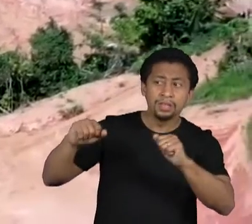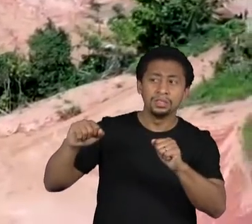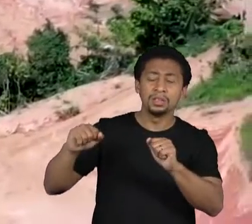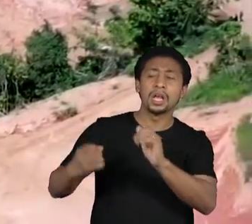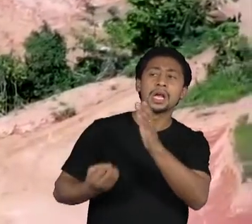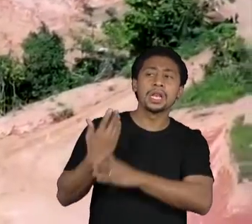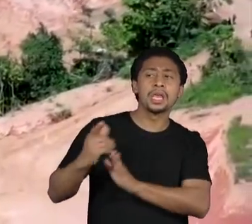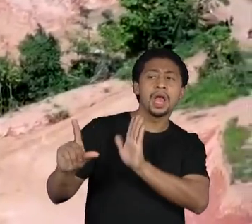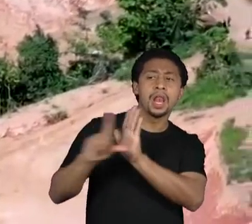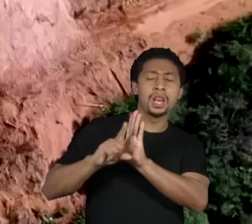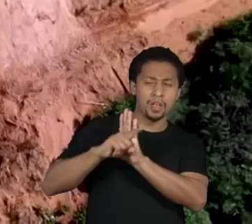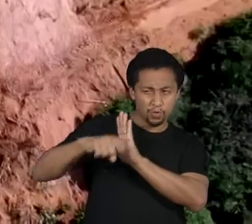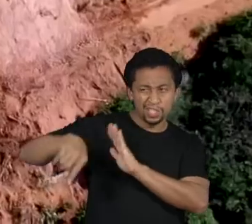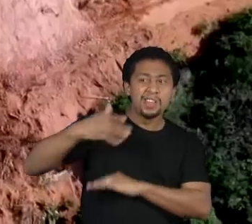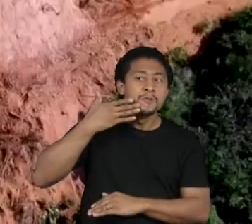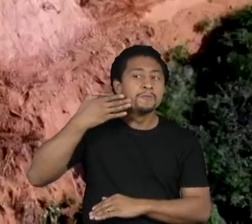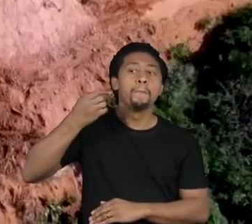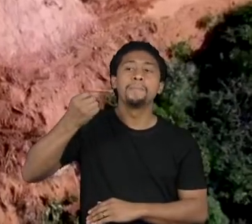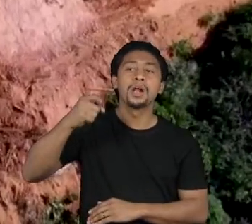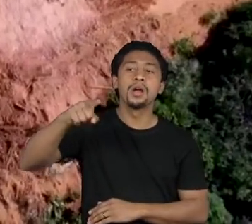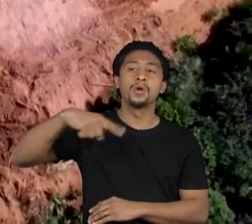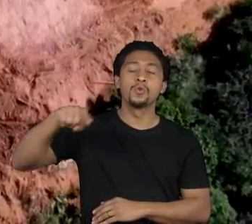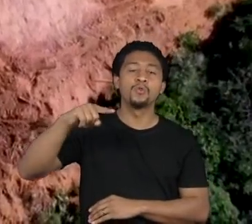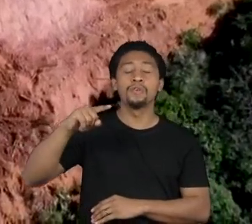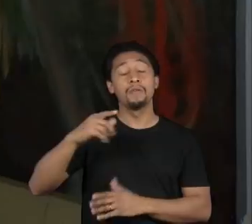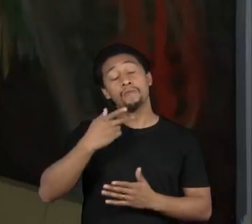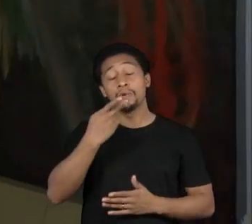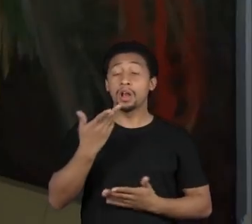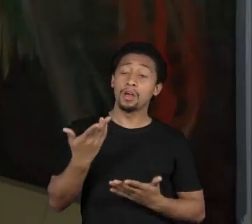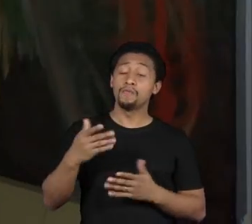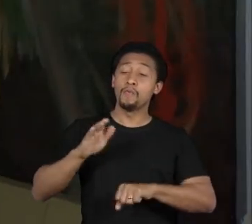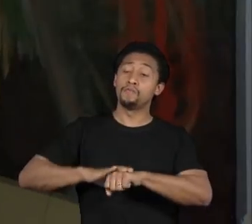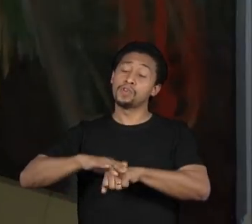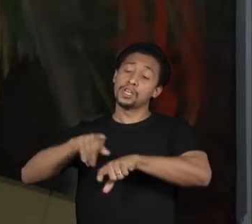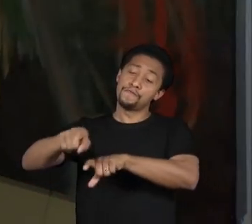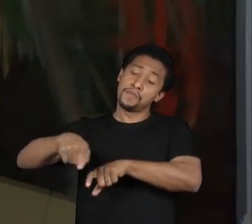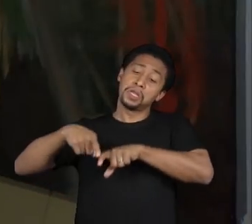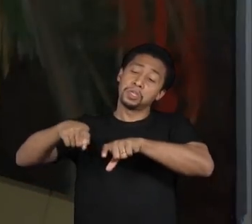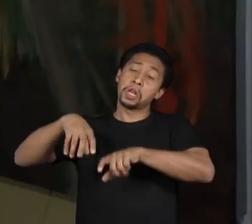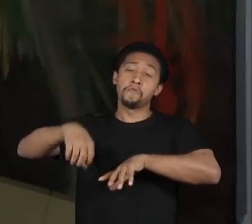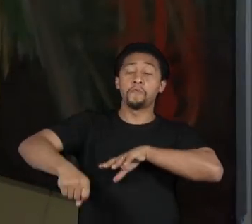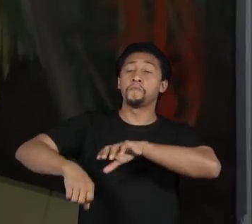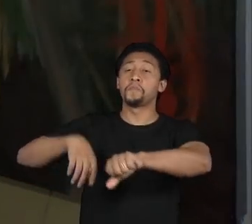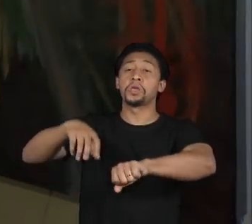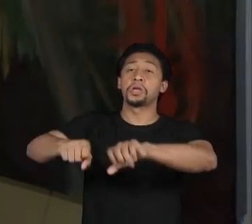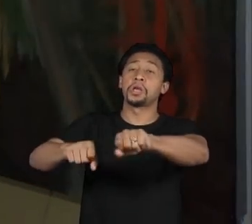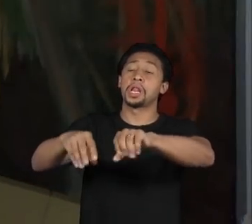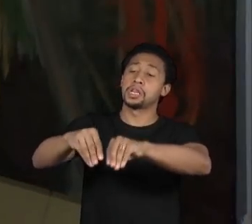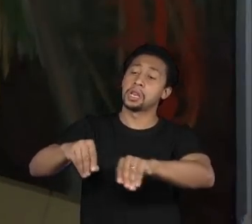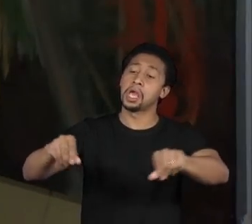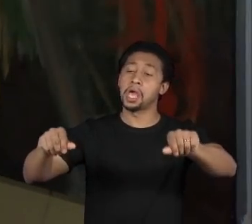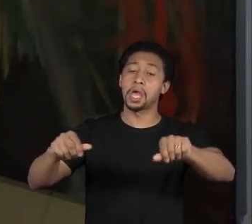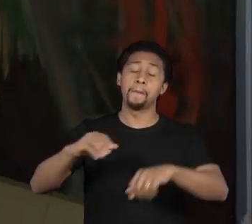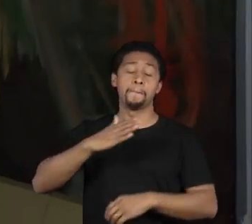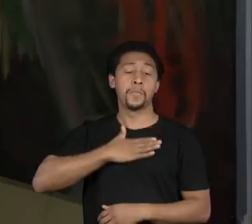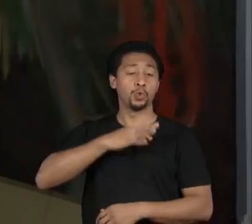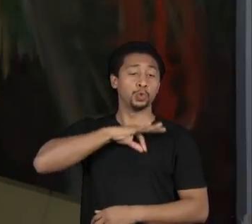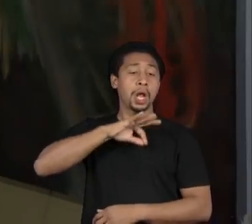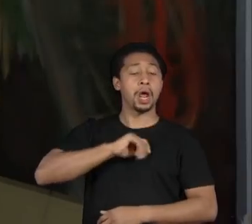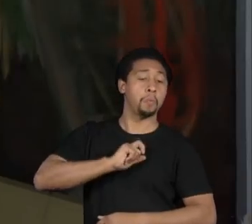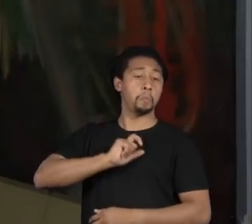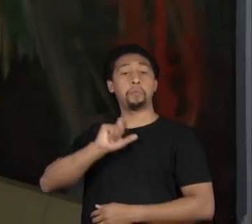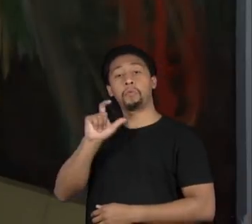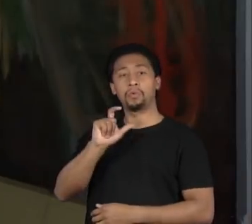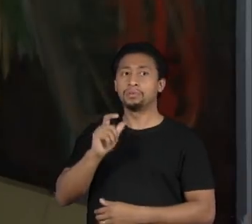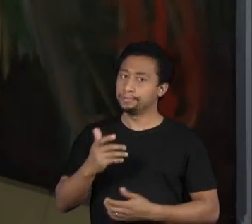usam. Só falam que vão fazer fazendas e pegar mais terra, aumentar as fazendas. No rio Urariquera está